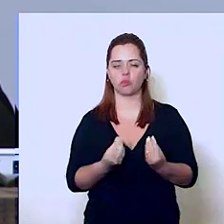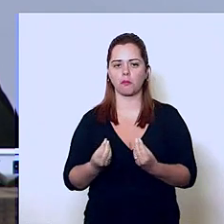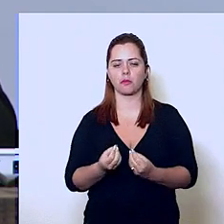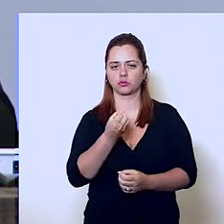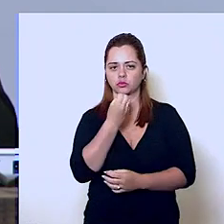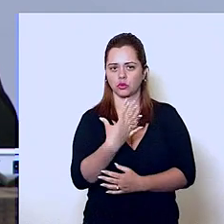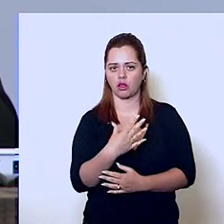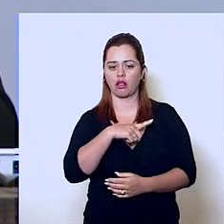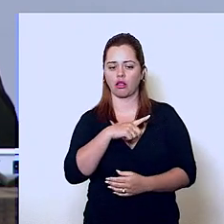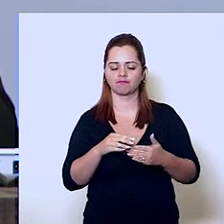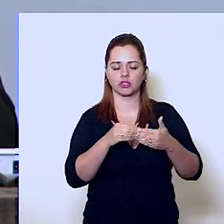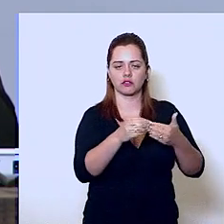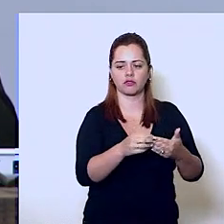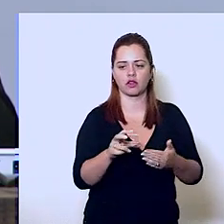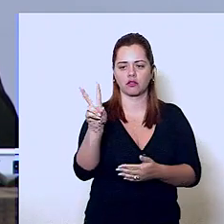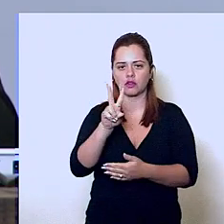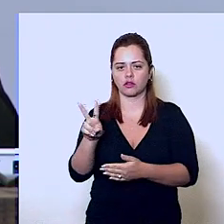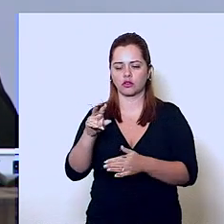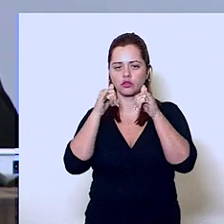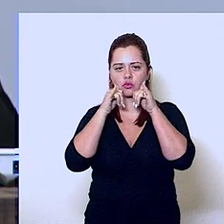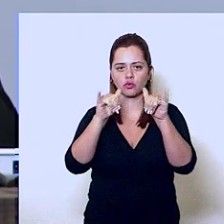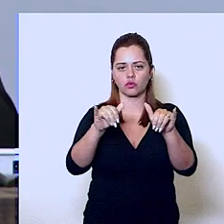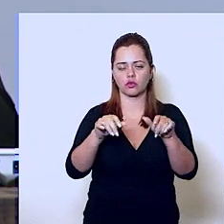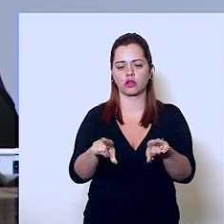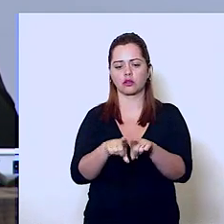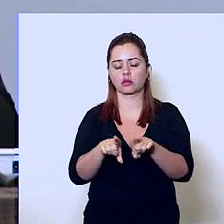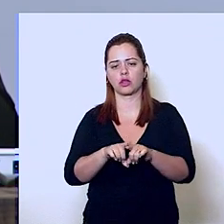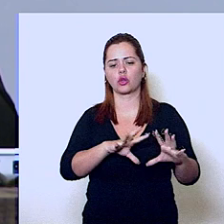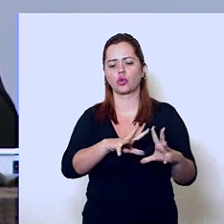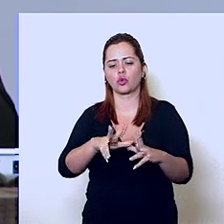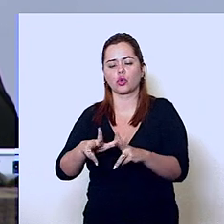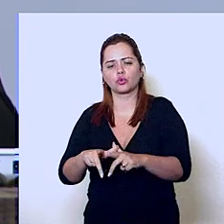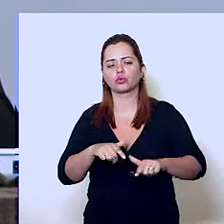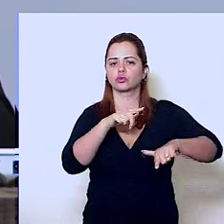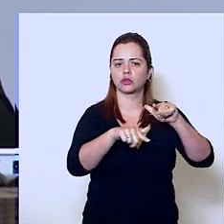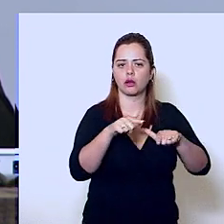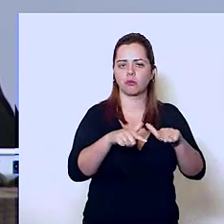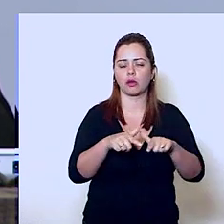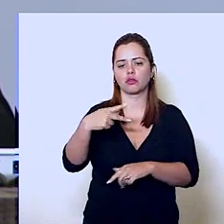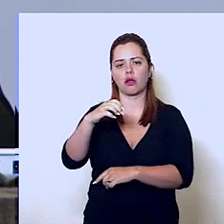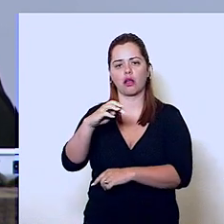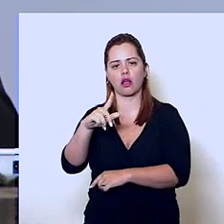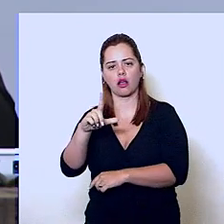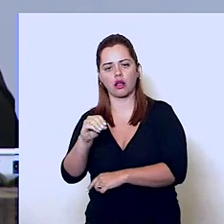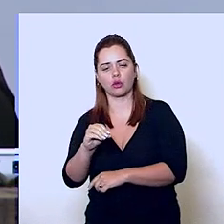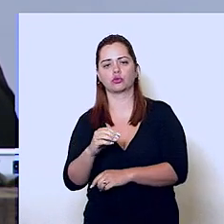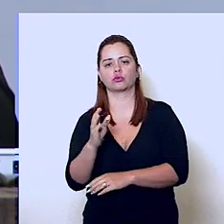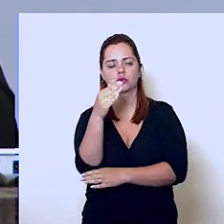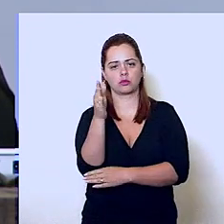valorizar e divulgar o legado do embaixador Paulo Tarso Flecha de Lima e contribuir para que a sua memória também nos sirva de